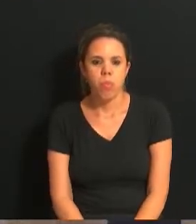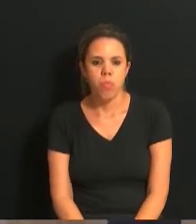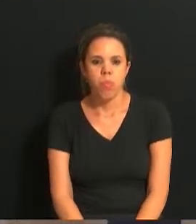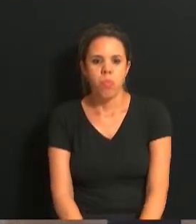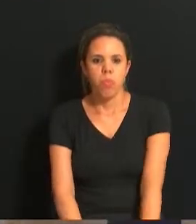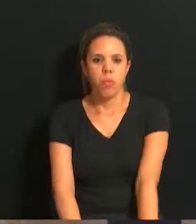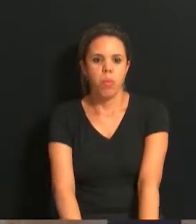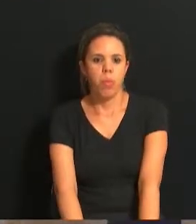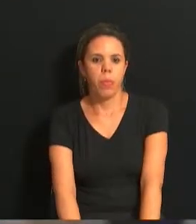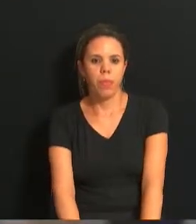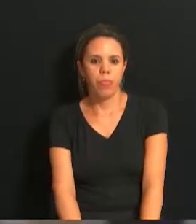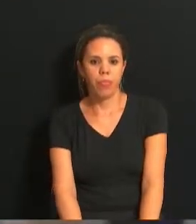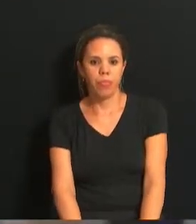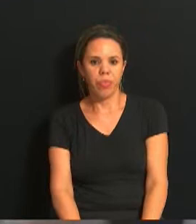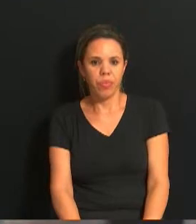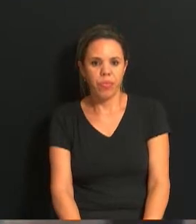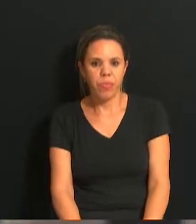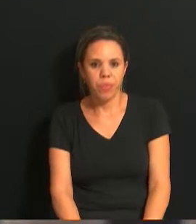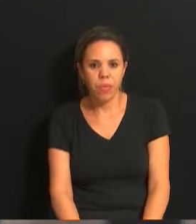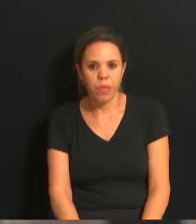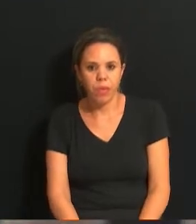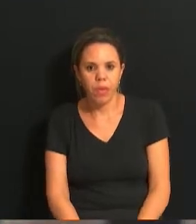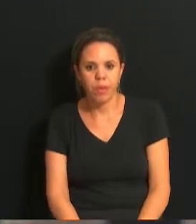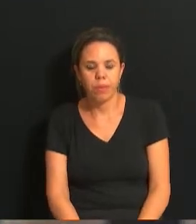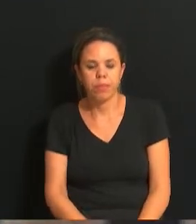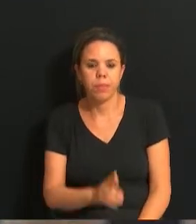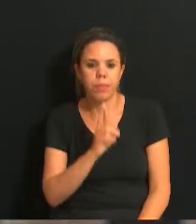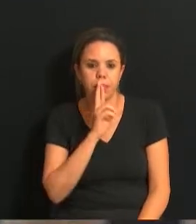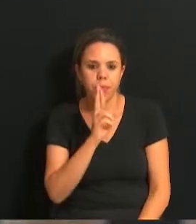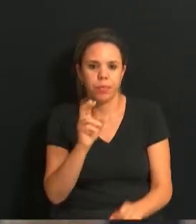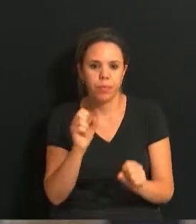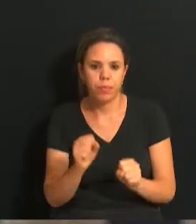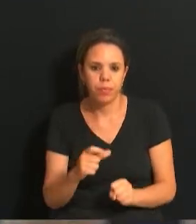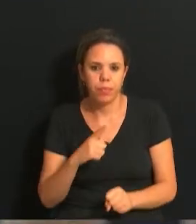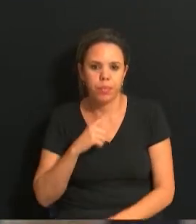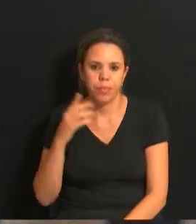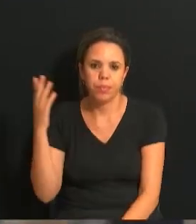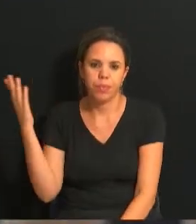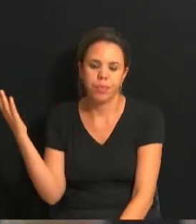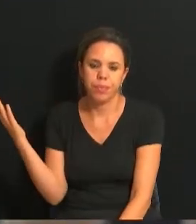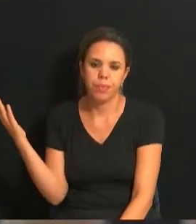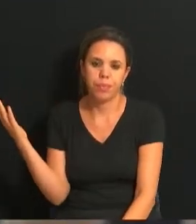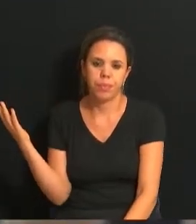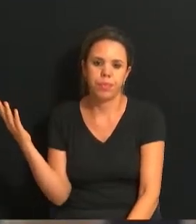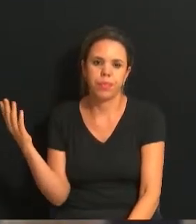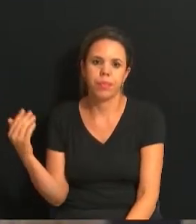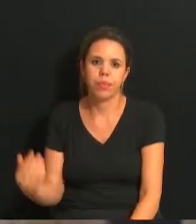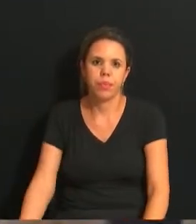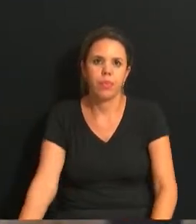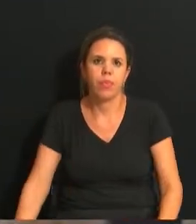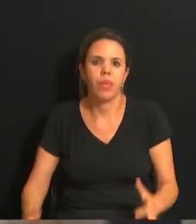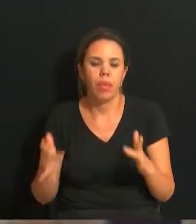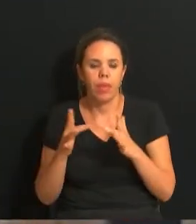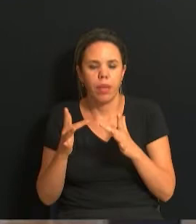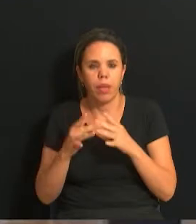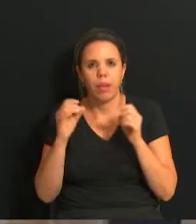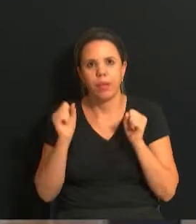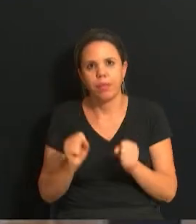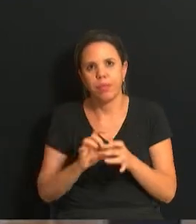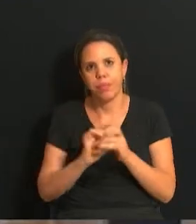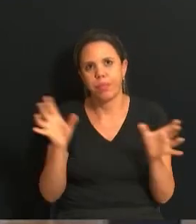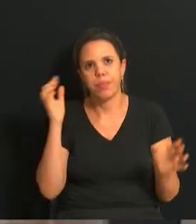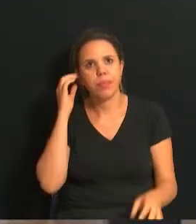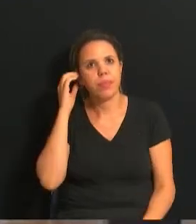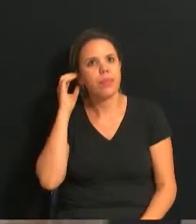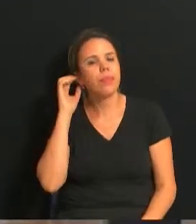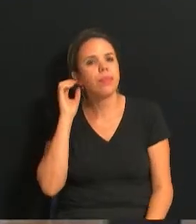99897-0050. Nós vamos aí poder responder. Tem aqui tá também o meu e-mail, então pode entrar em contato com a